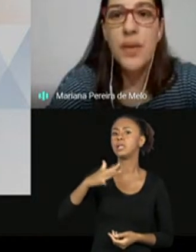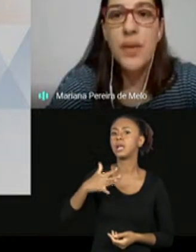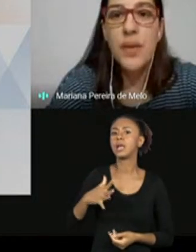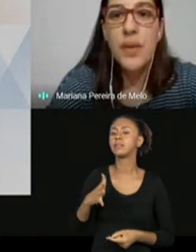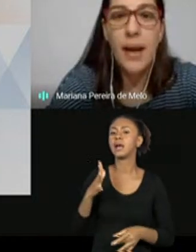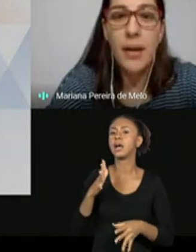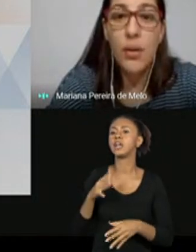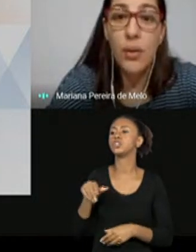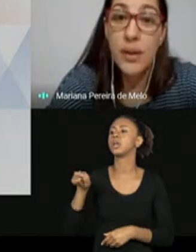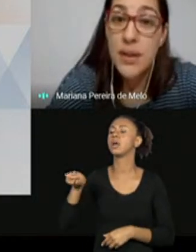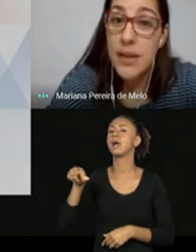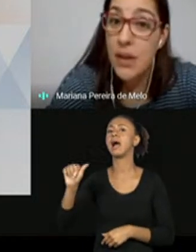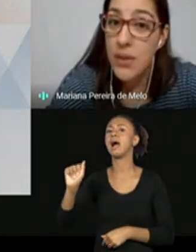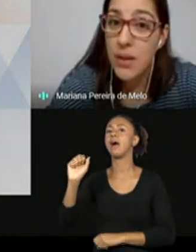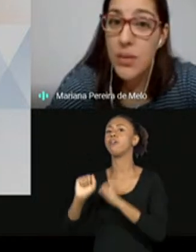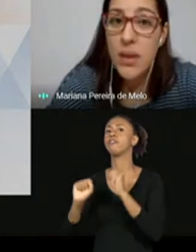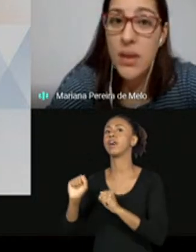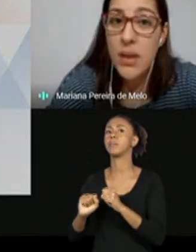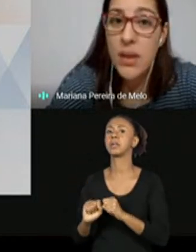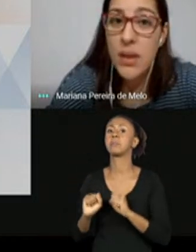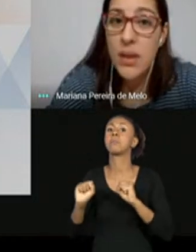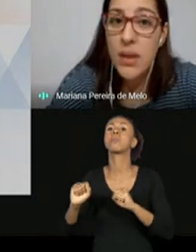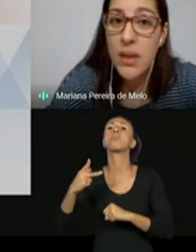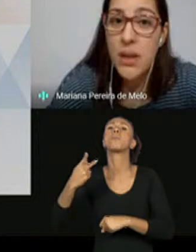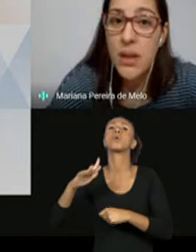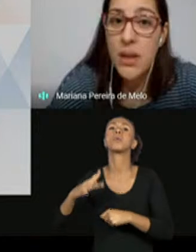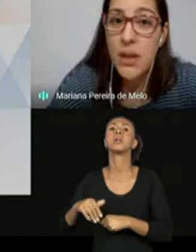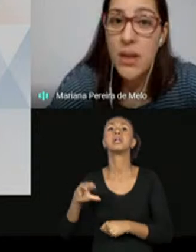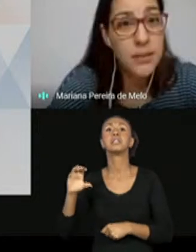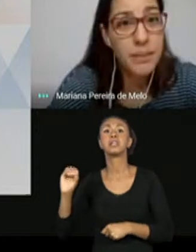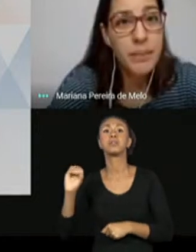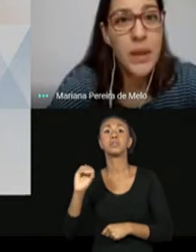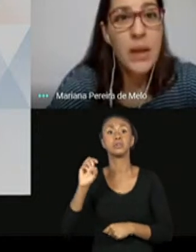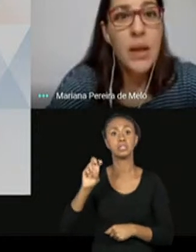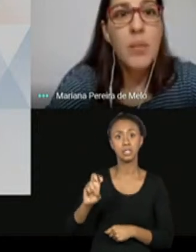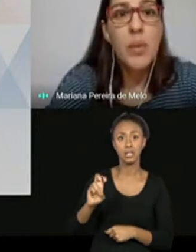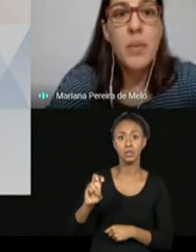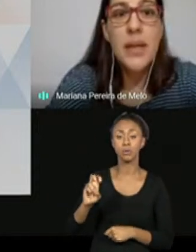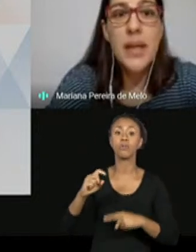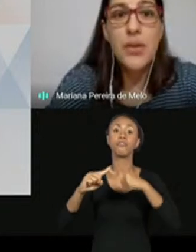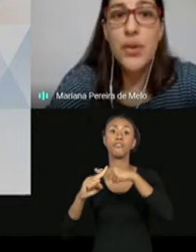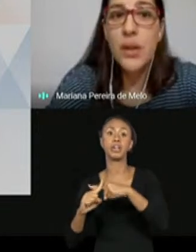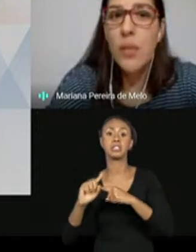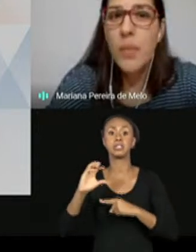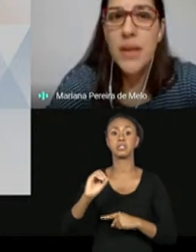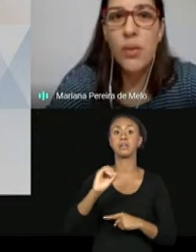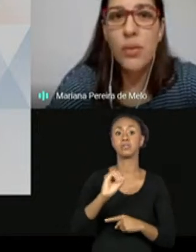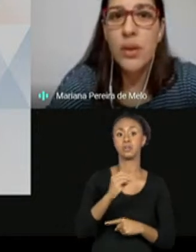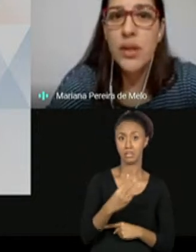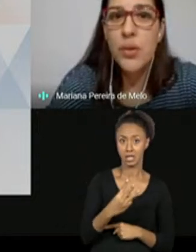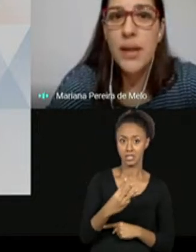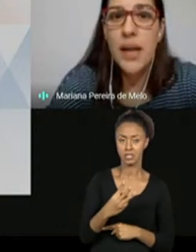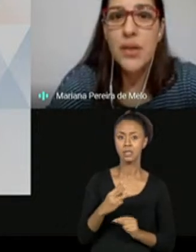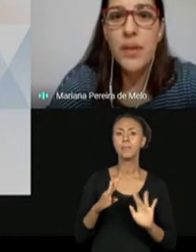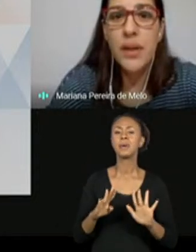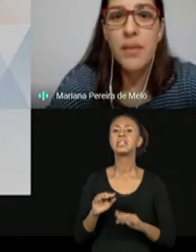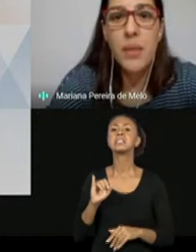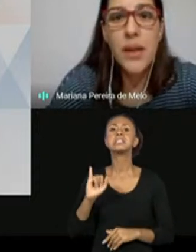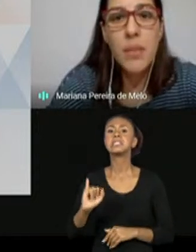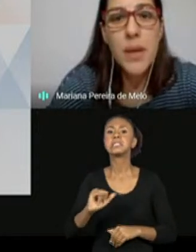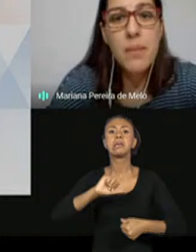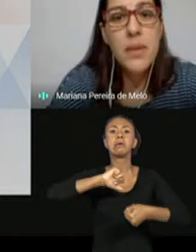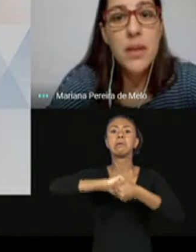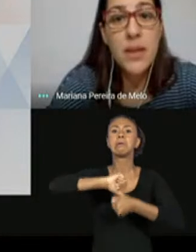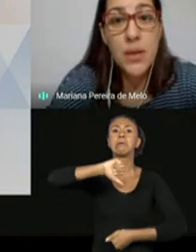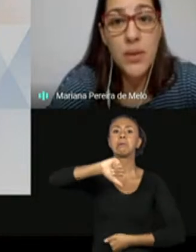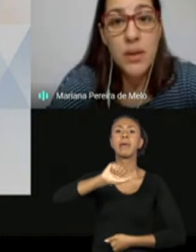vir da fábrica A, 005 vezes 03. Probabilidade de não passar no controle de qualidade e vir da